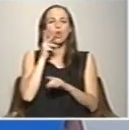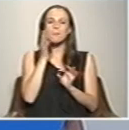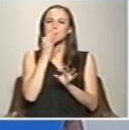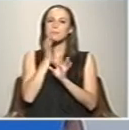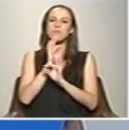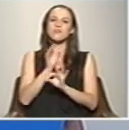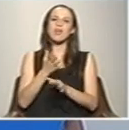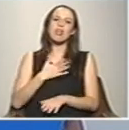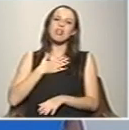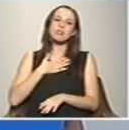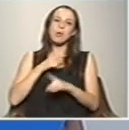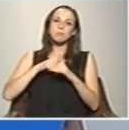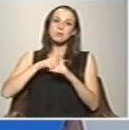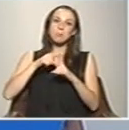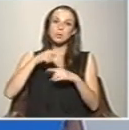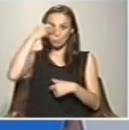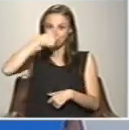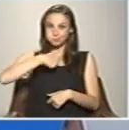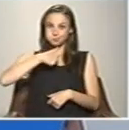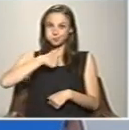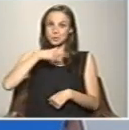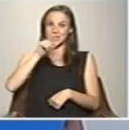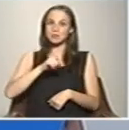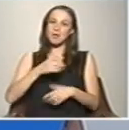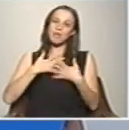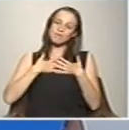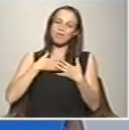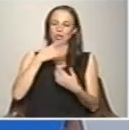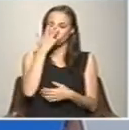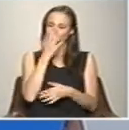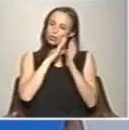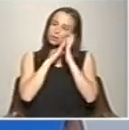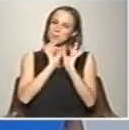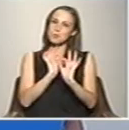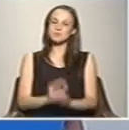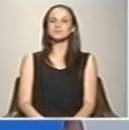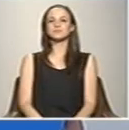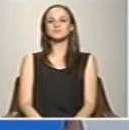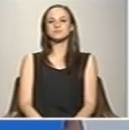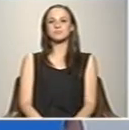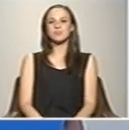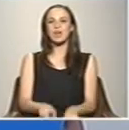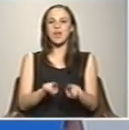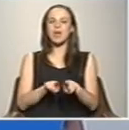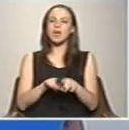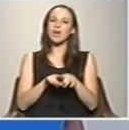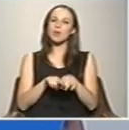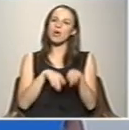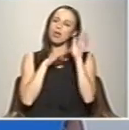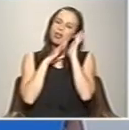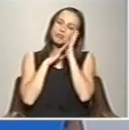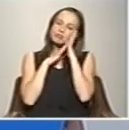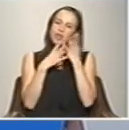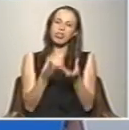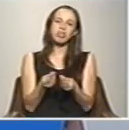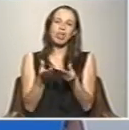nos aumentar um pouco a temperatura do corpo, para nos predispor também para dormir. Como nós sabemos, que costuma dizer, amolece-nos. Exatamente. Não é? Não é